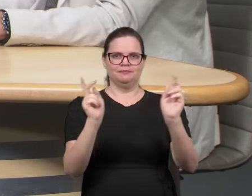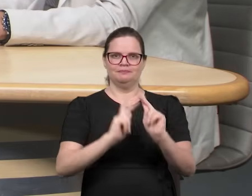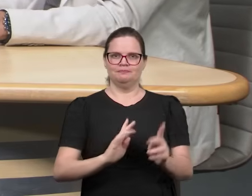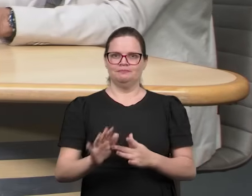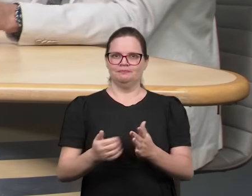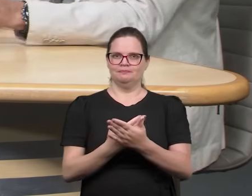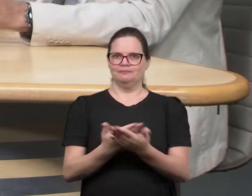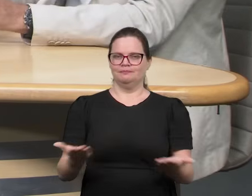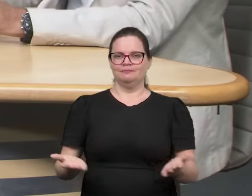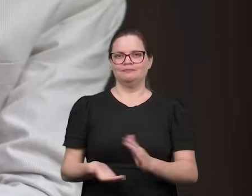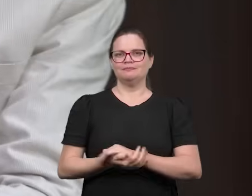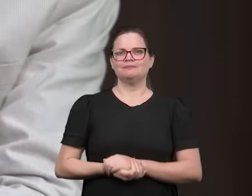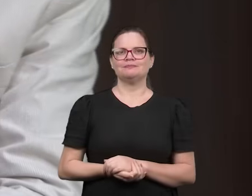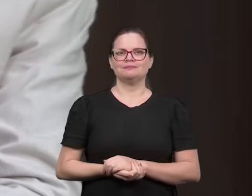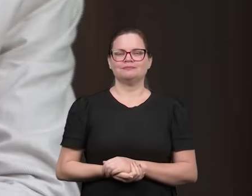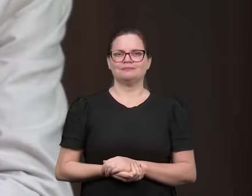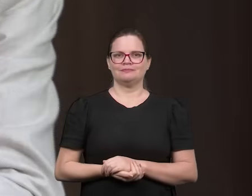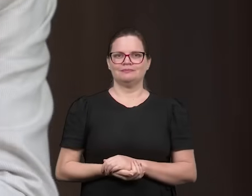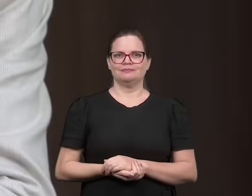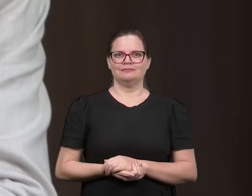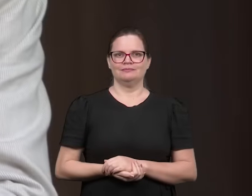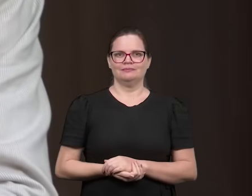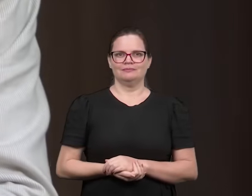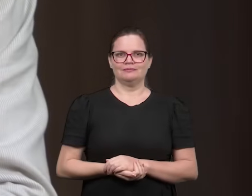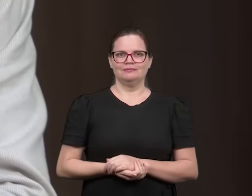do Senhor. Paz do Senhor.